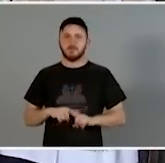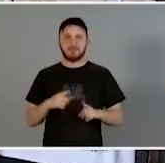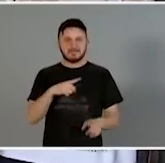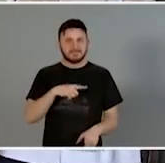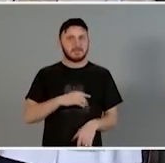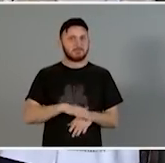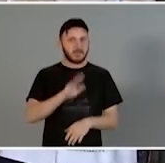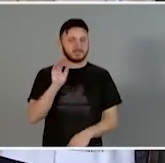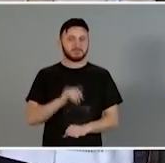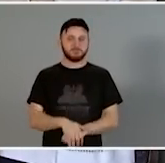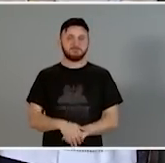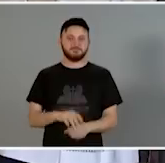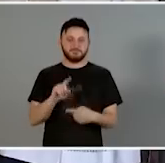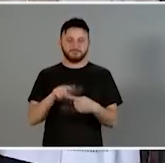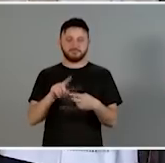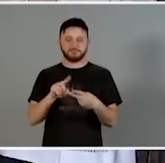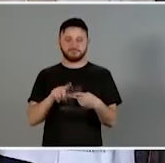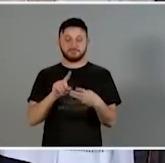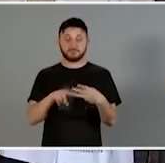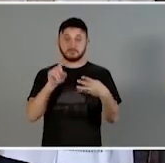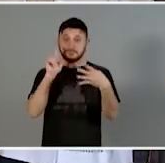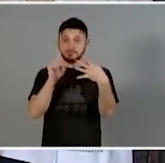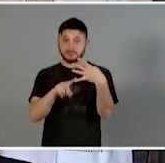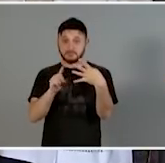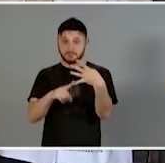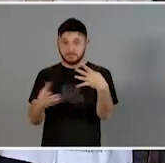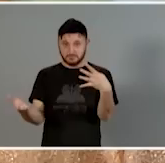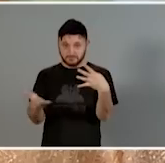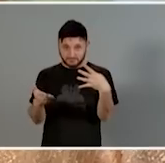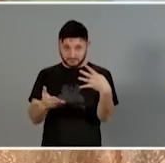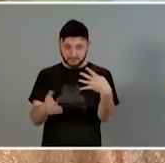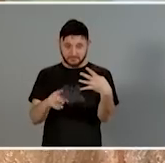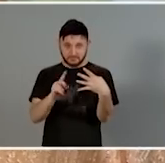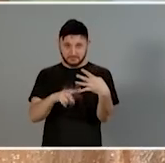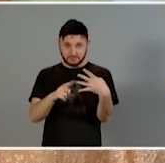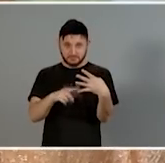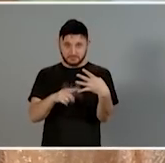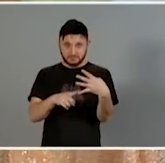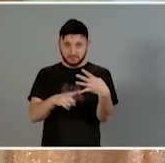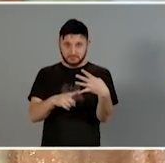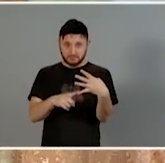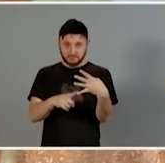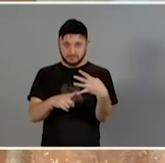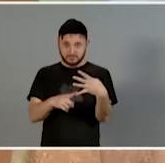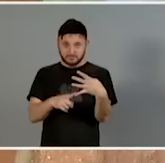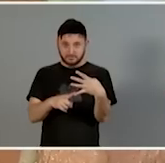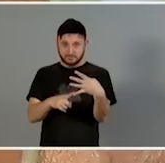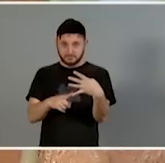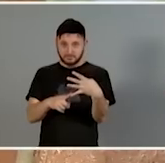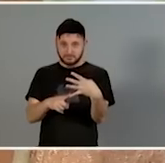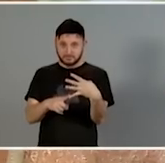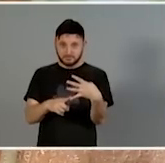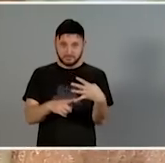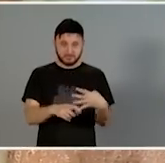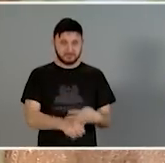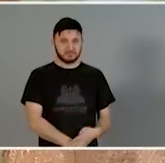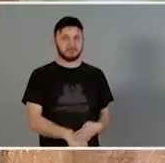A quarta mensagem que ficou: ao olhar a